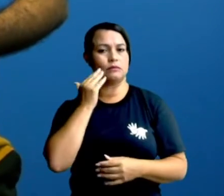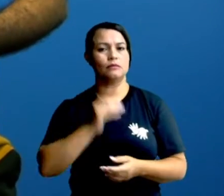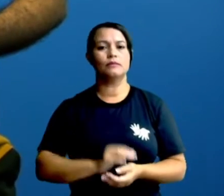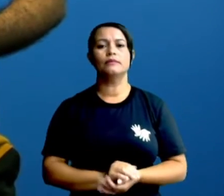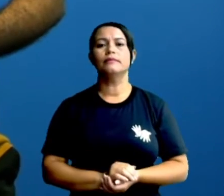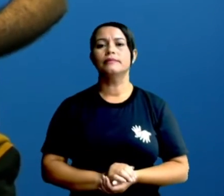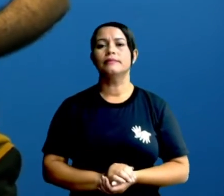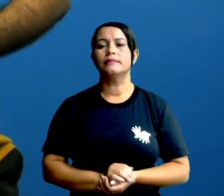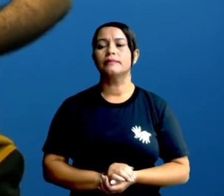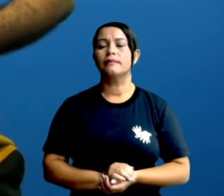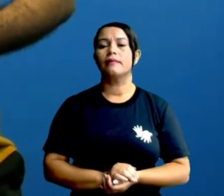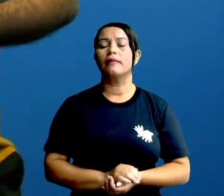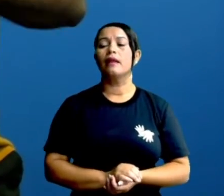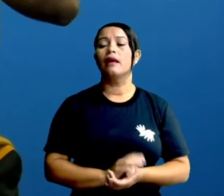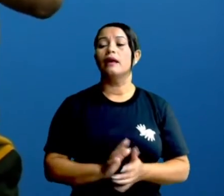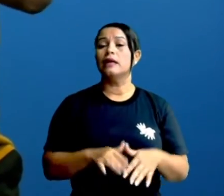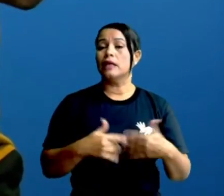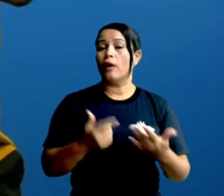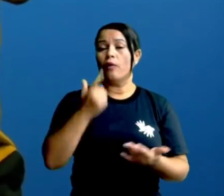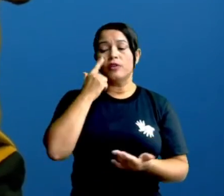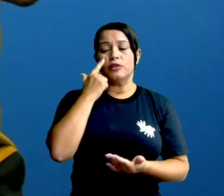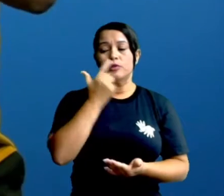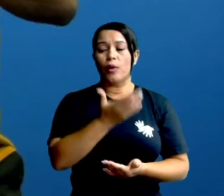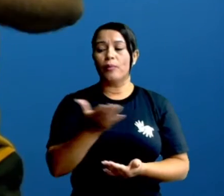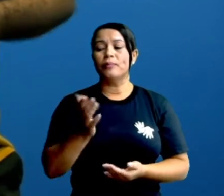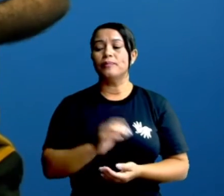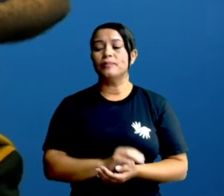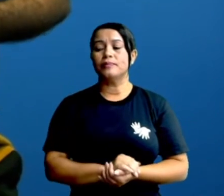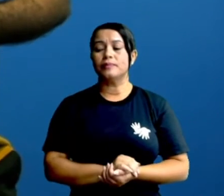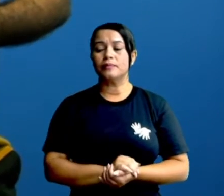pessoas. Tá bem? Então, olha só,